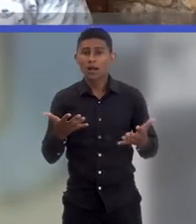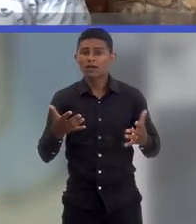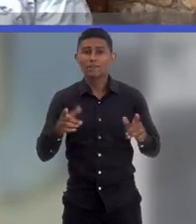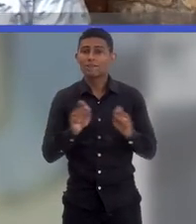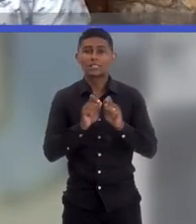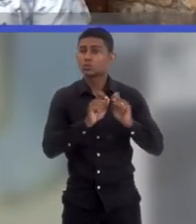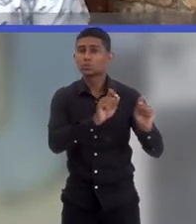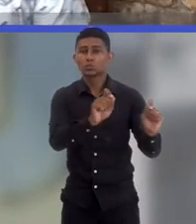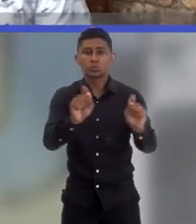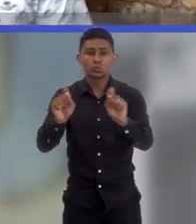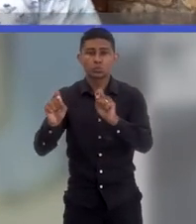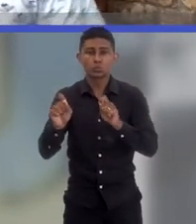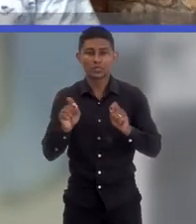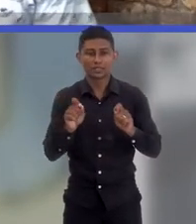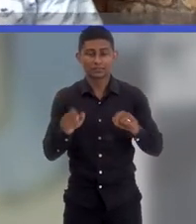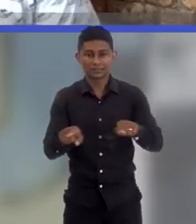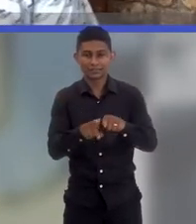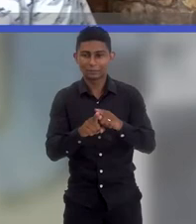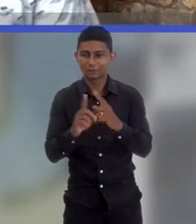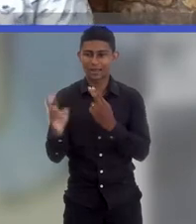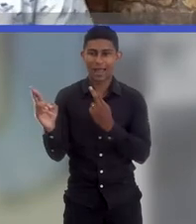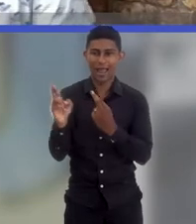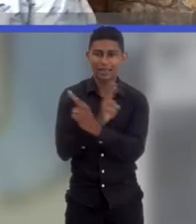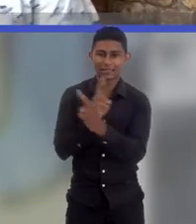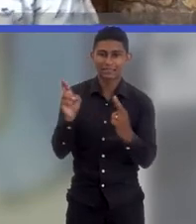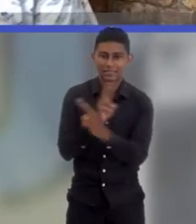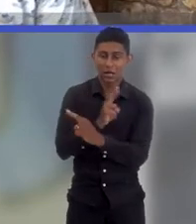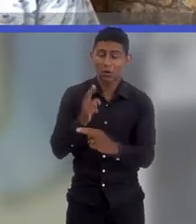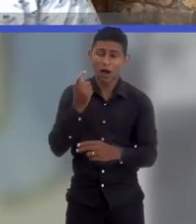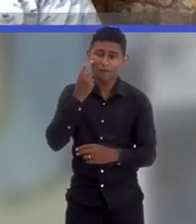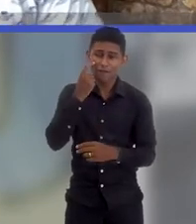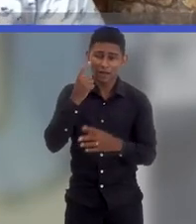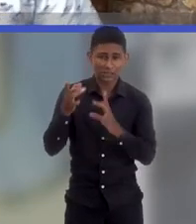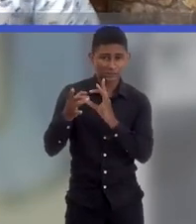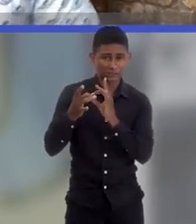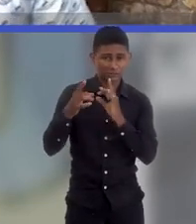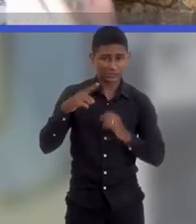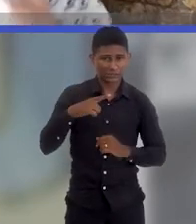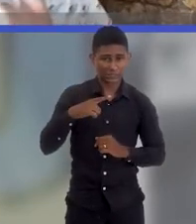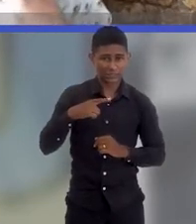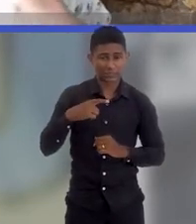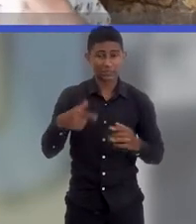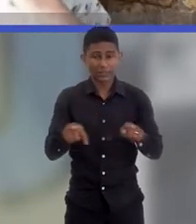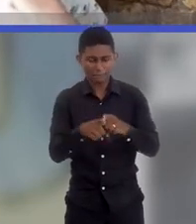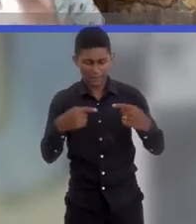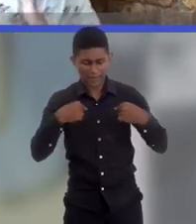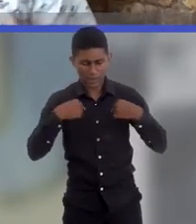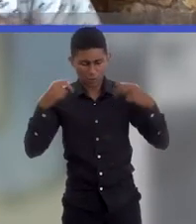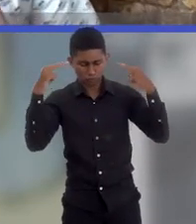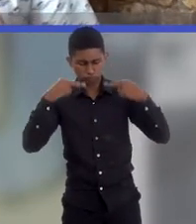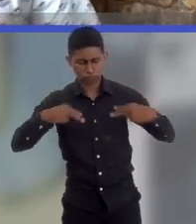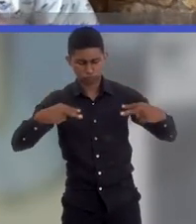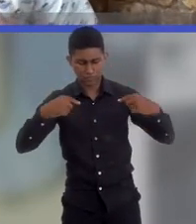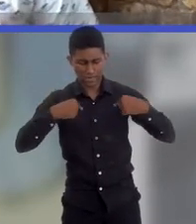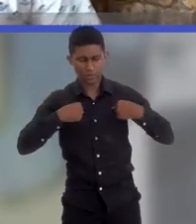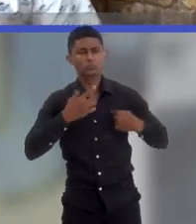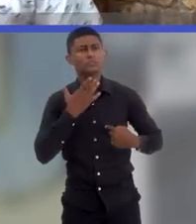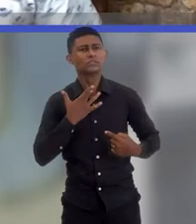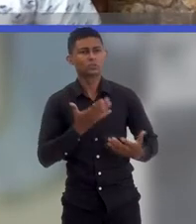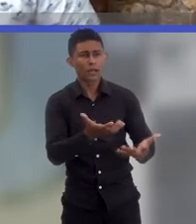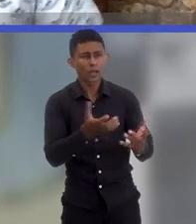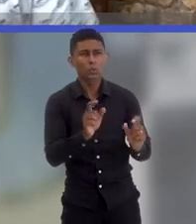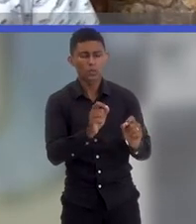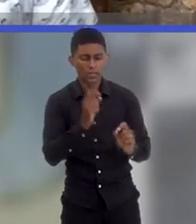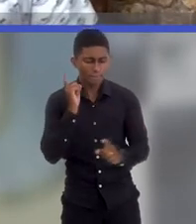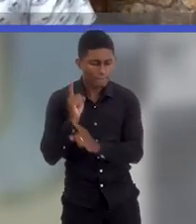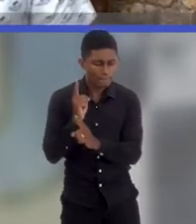eu faço? Testar os nossos relacionamentos e relações, descobrir mais sobre a gente, descobrir mais sobre o que a gente